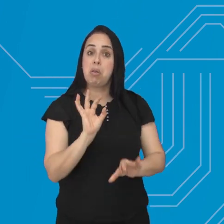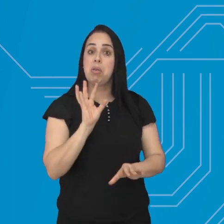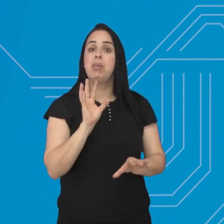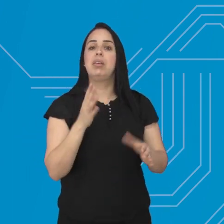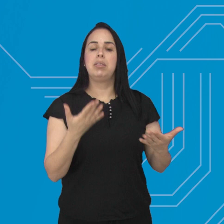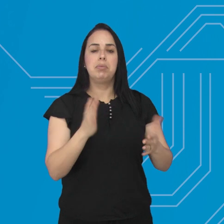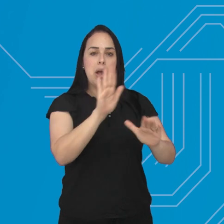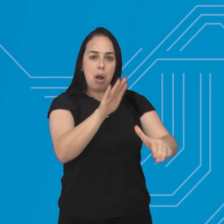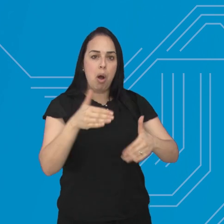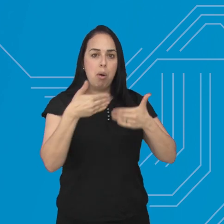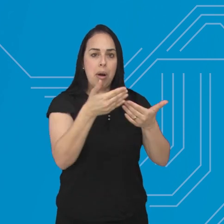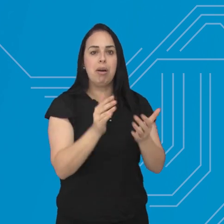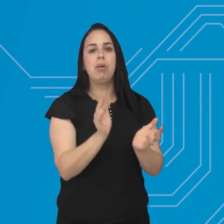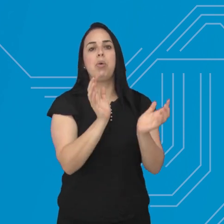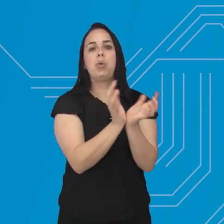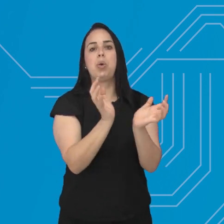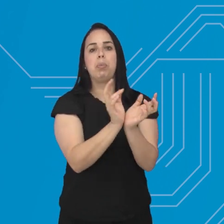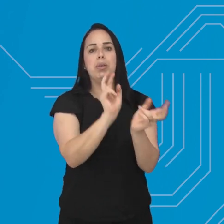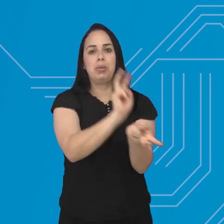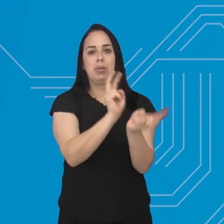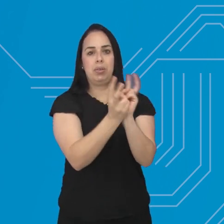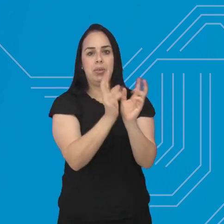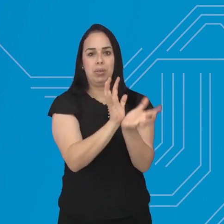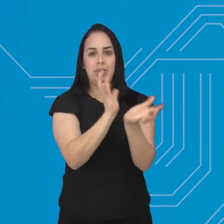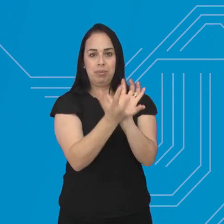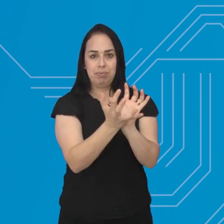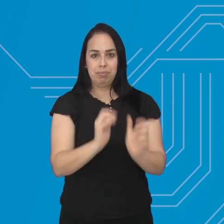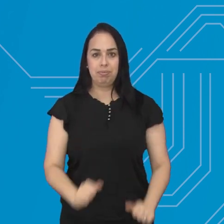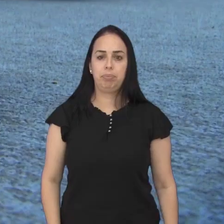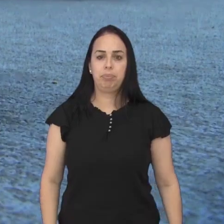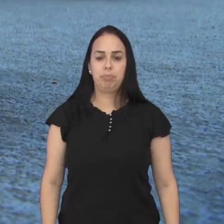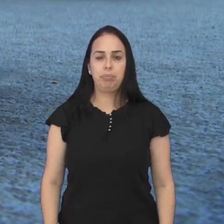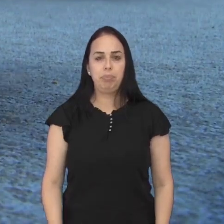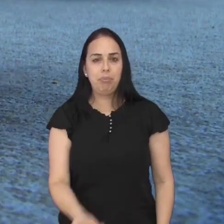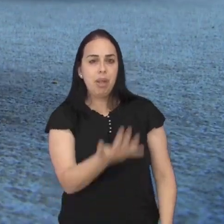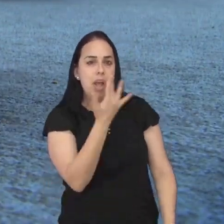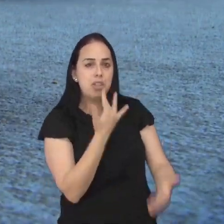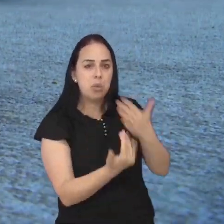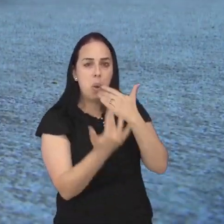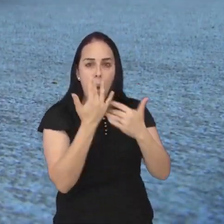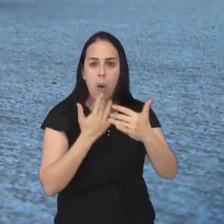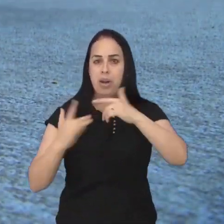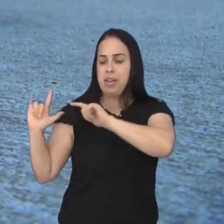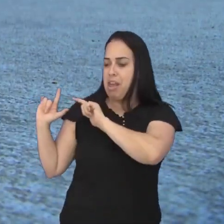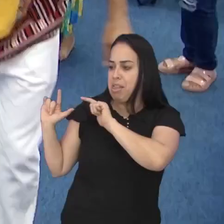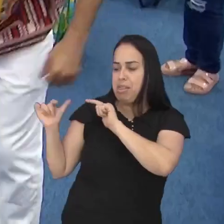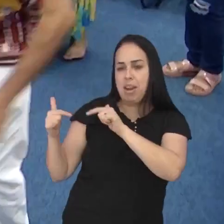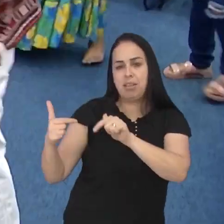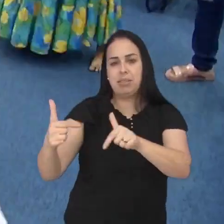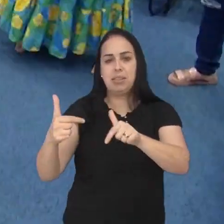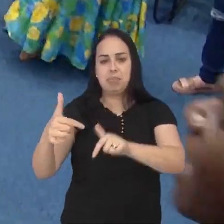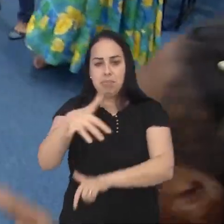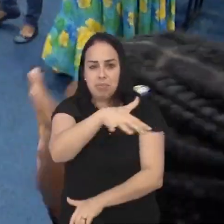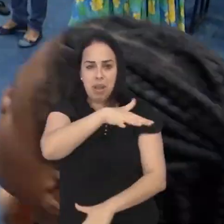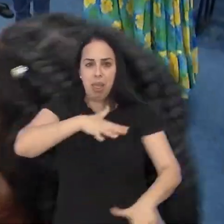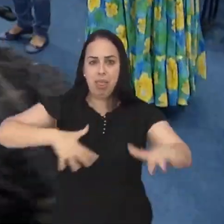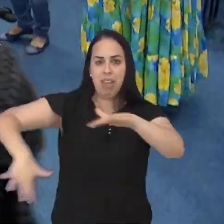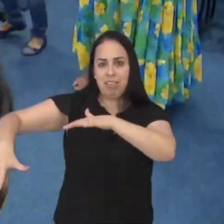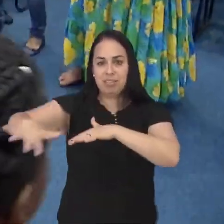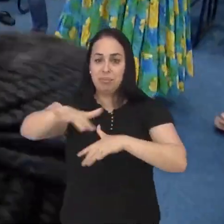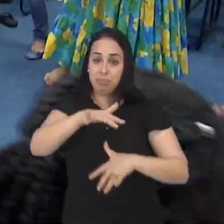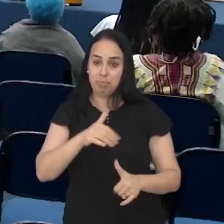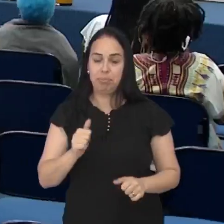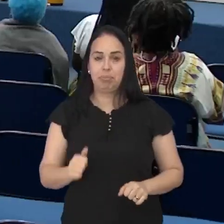Fraga fez uma homenagem ao grupo Djongo Mistura da Raça. As cores e as tradições africanas tomaram conta do plenário